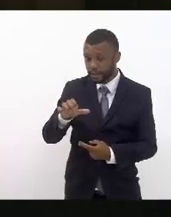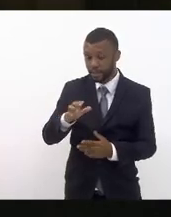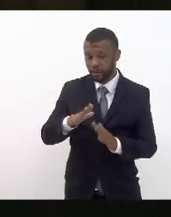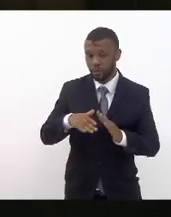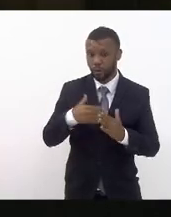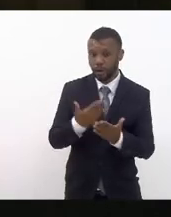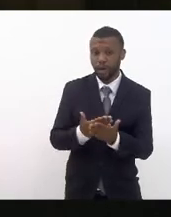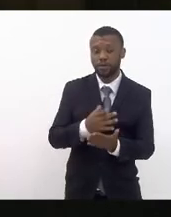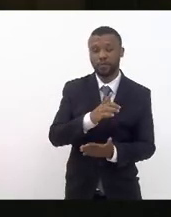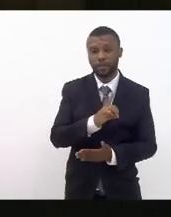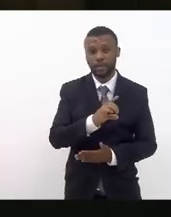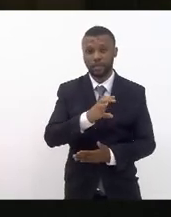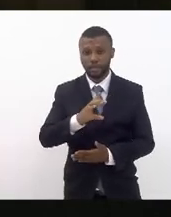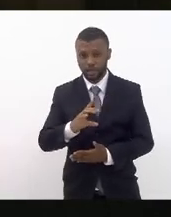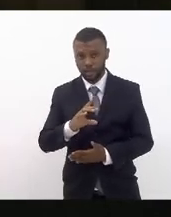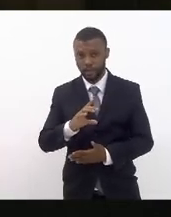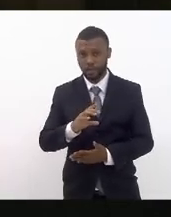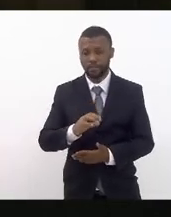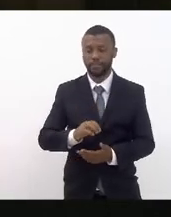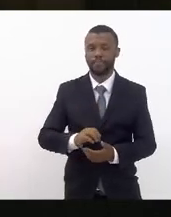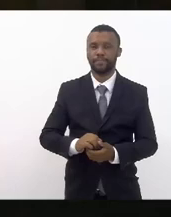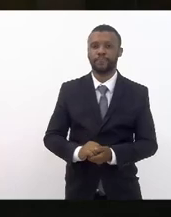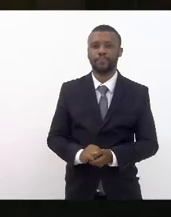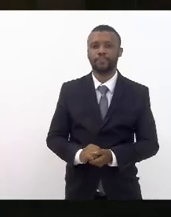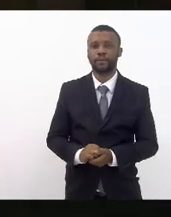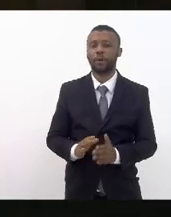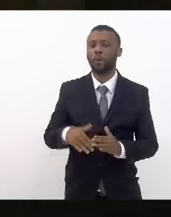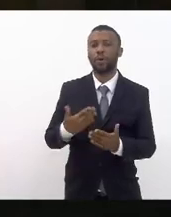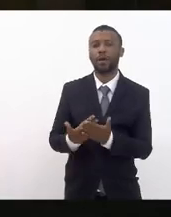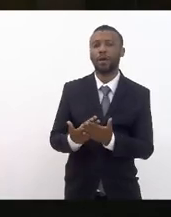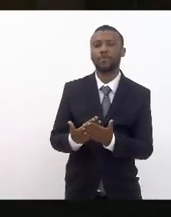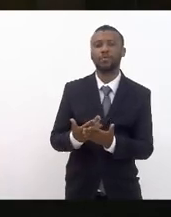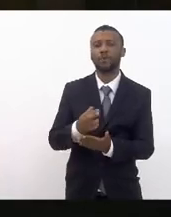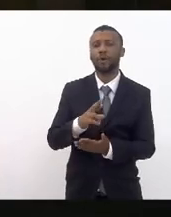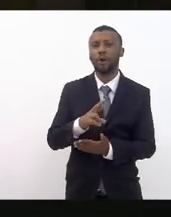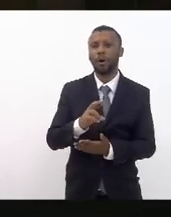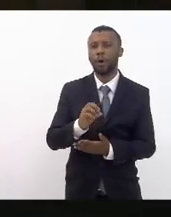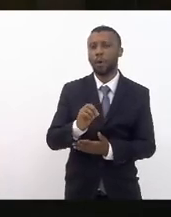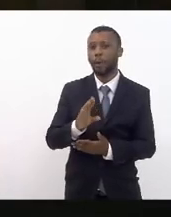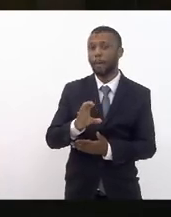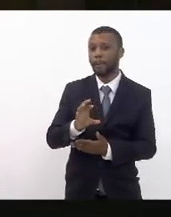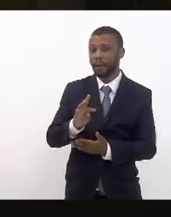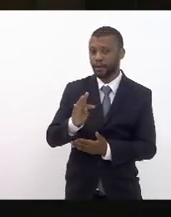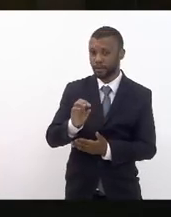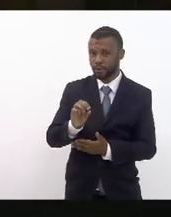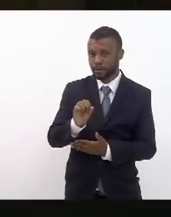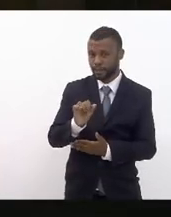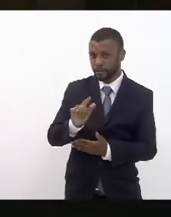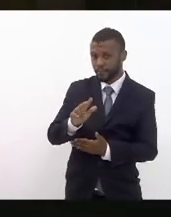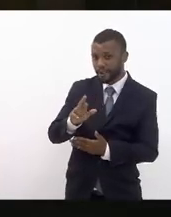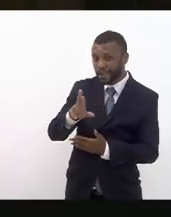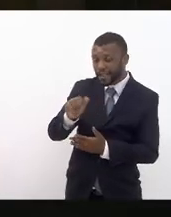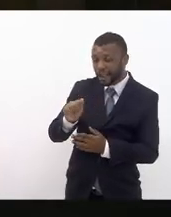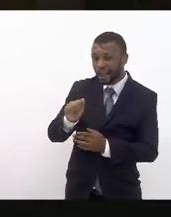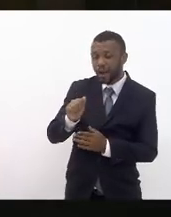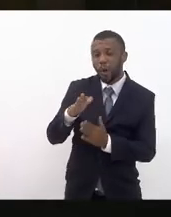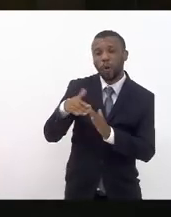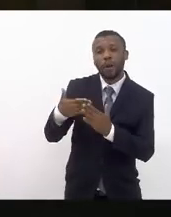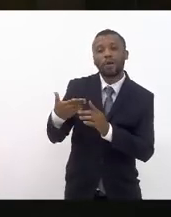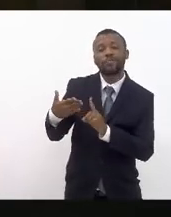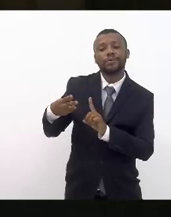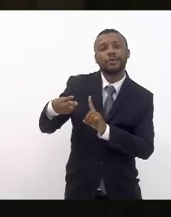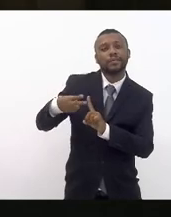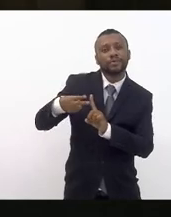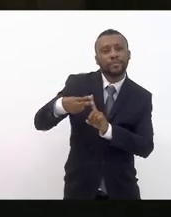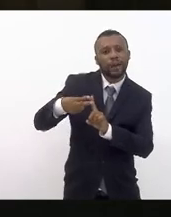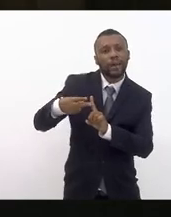Caxias. Vou falar uma coisa para vocês, o Colégio Roberto Silveira. Vocês podem ver na imagem que